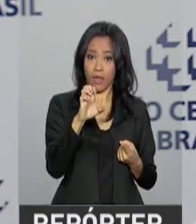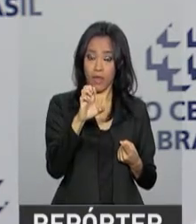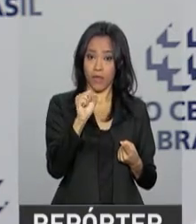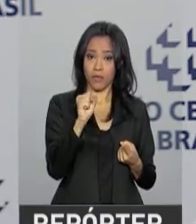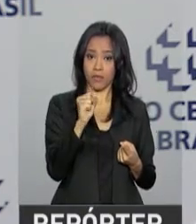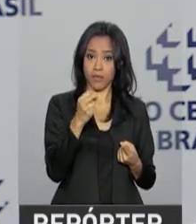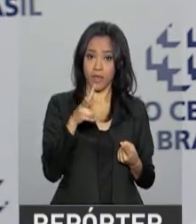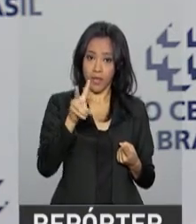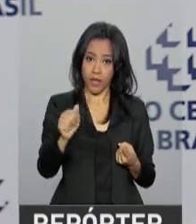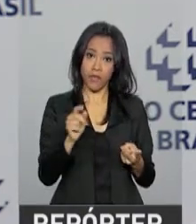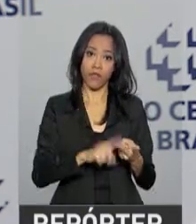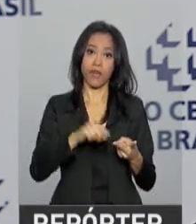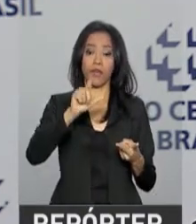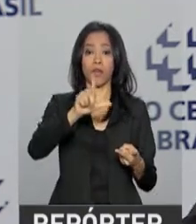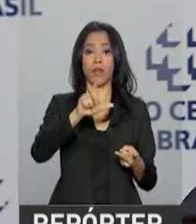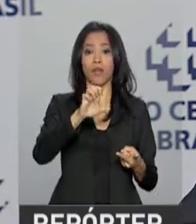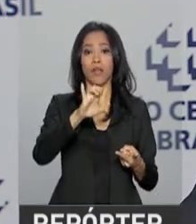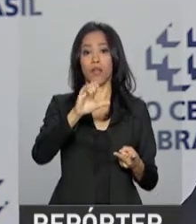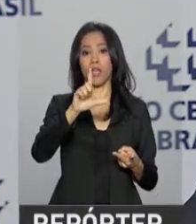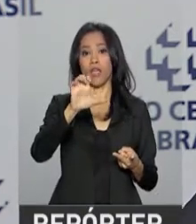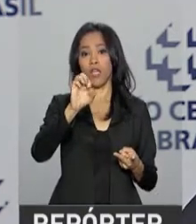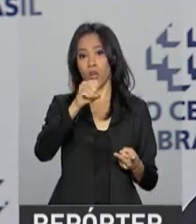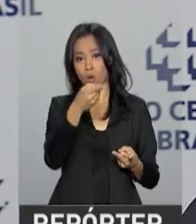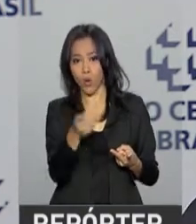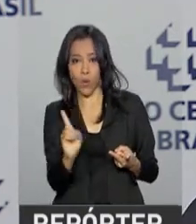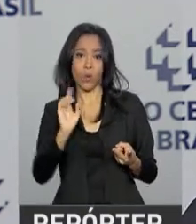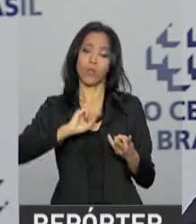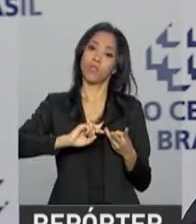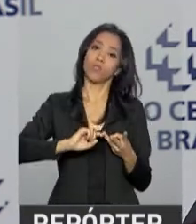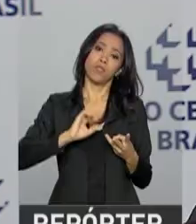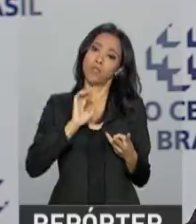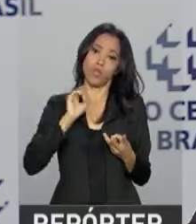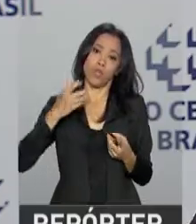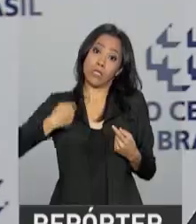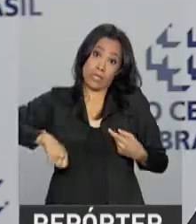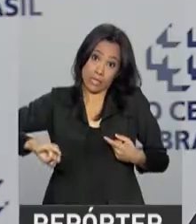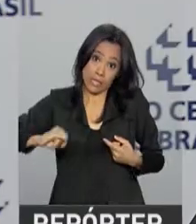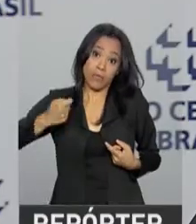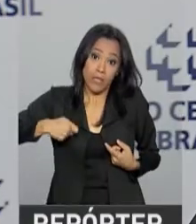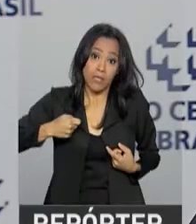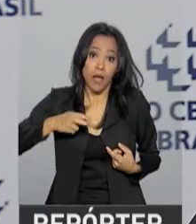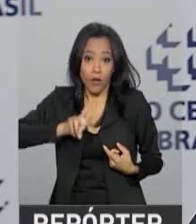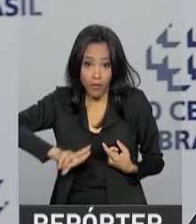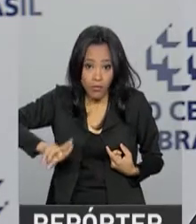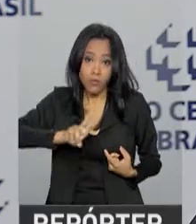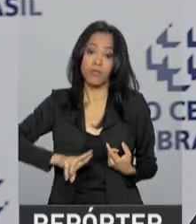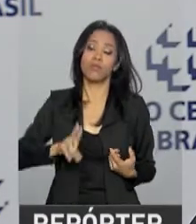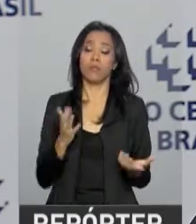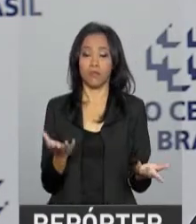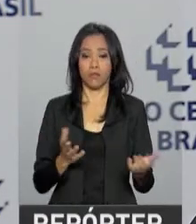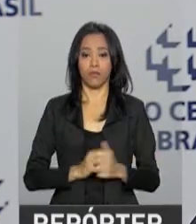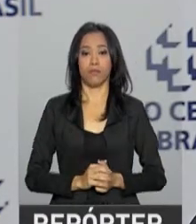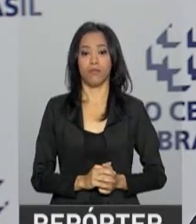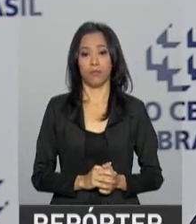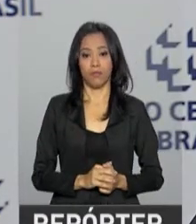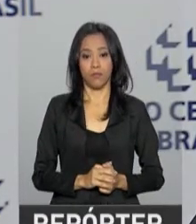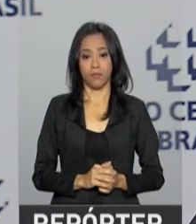olhei longe vinha dependendo apenas da necessidade o regime de câmbio flutuante